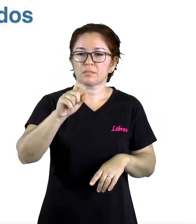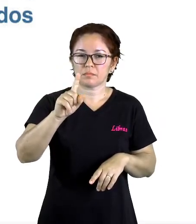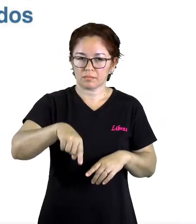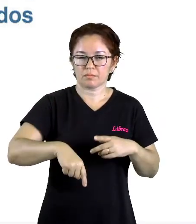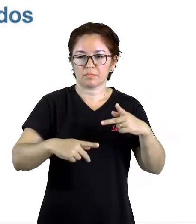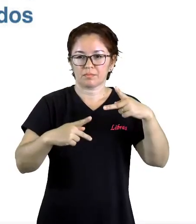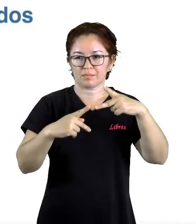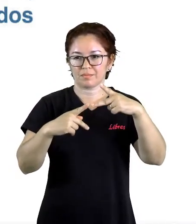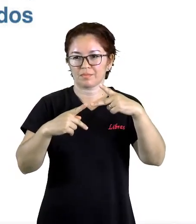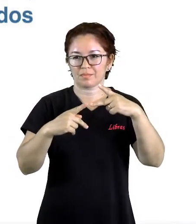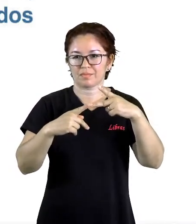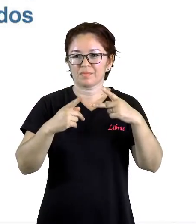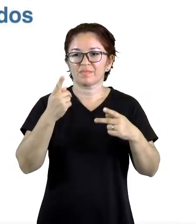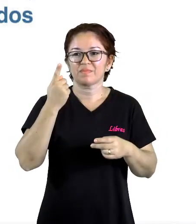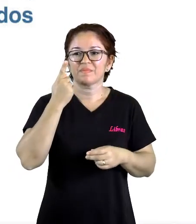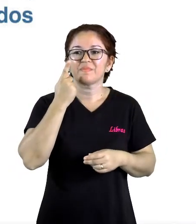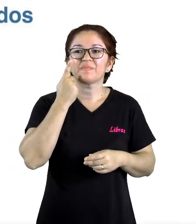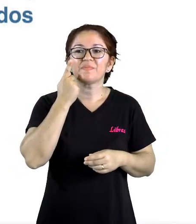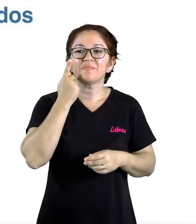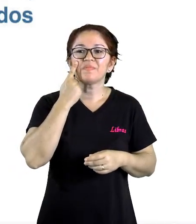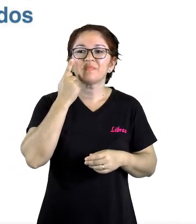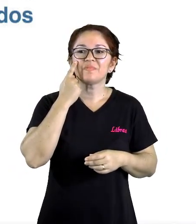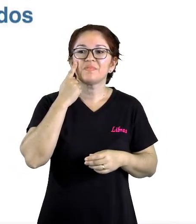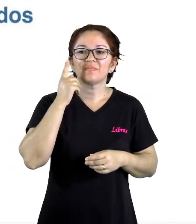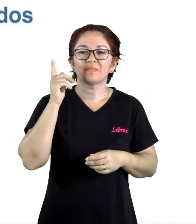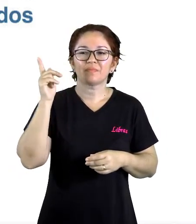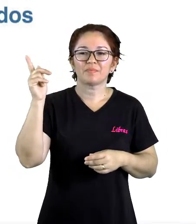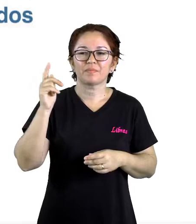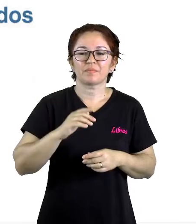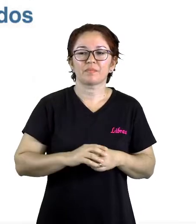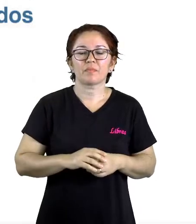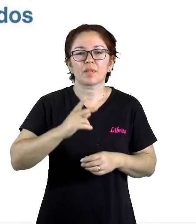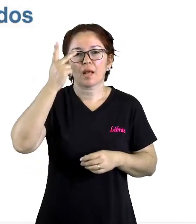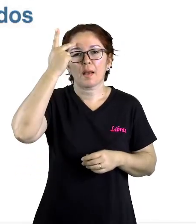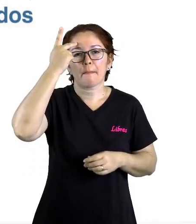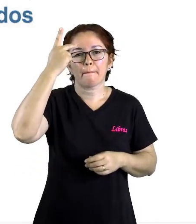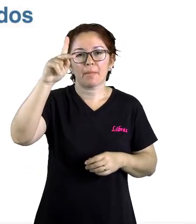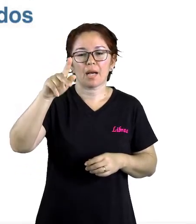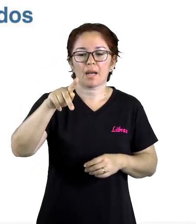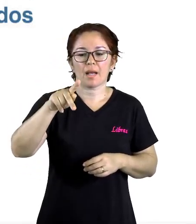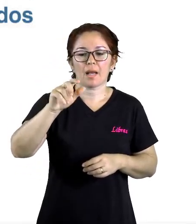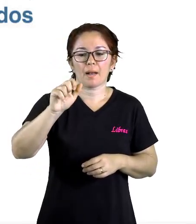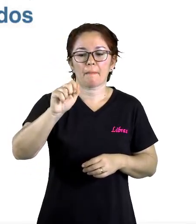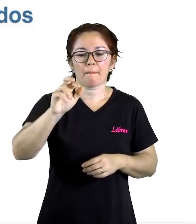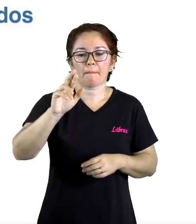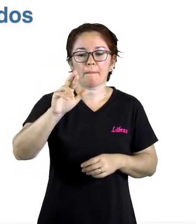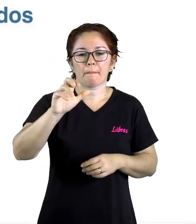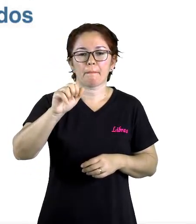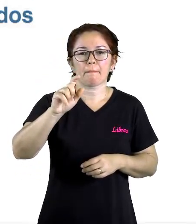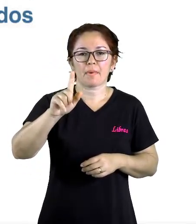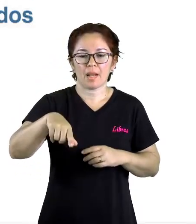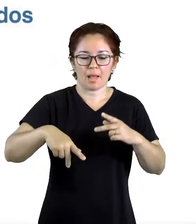foi conectado para serem escutados. Para é uma preposição que vai mostrar a